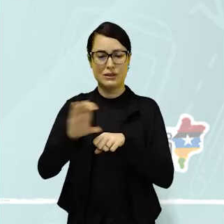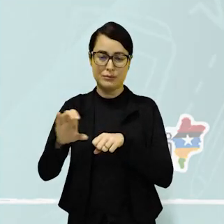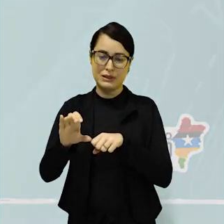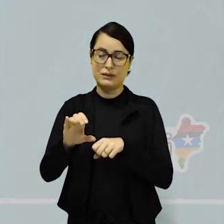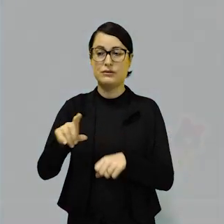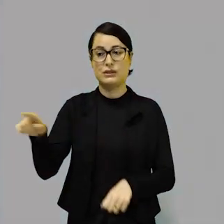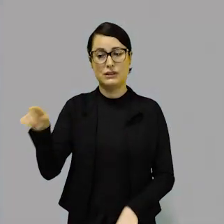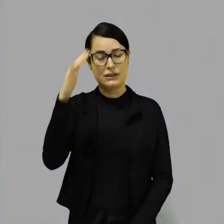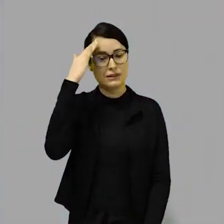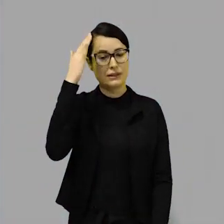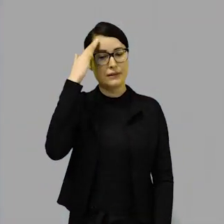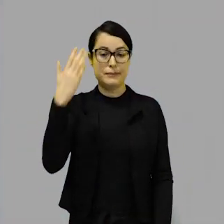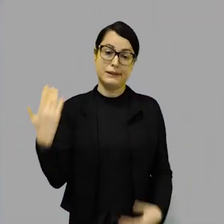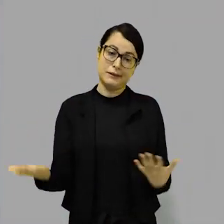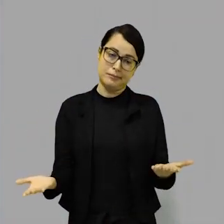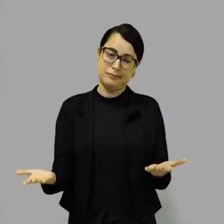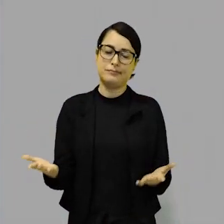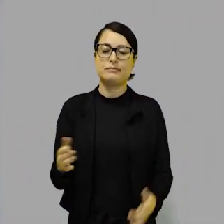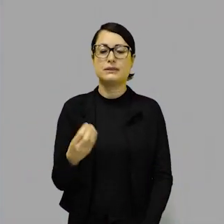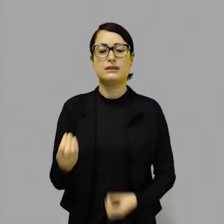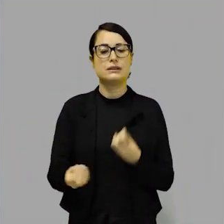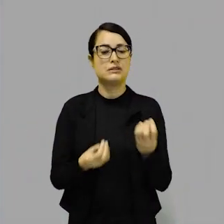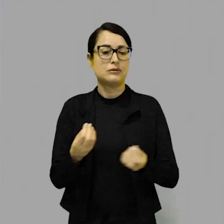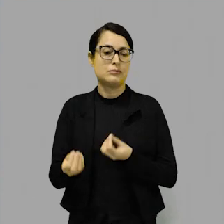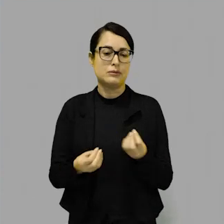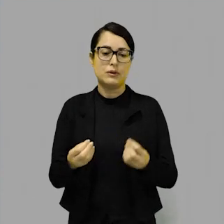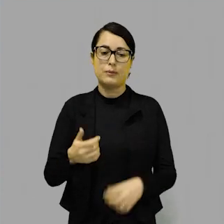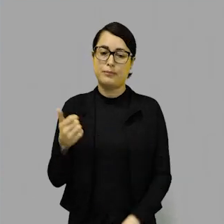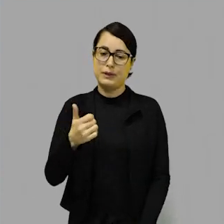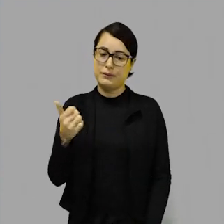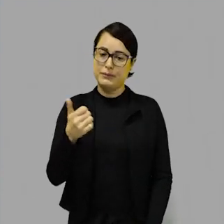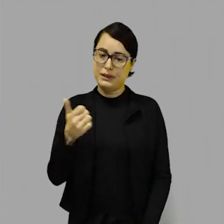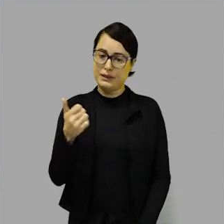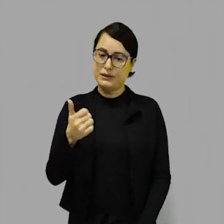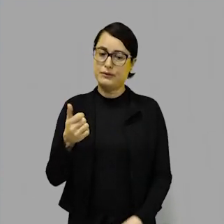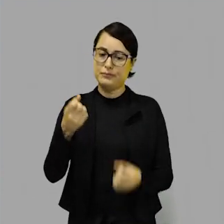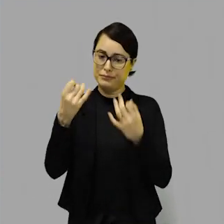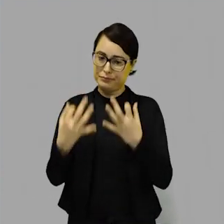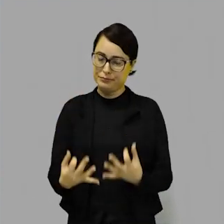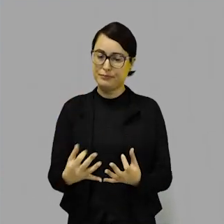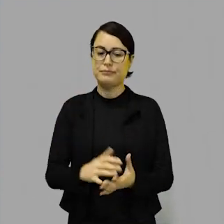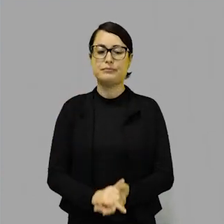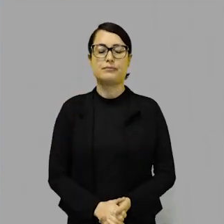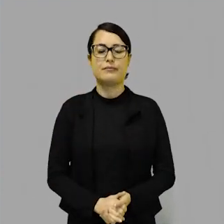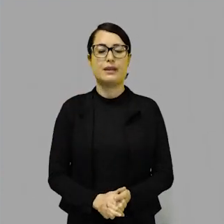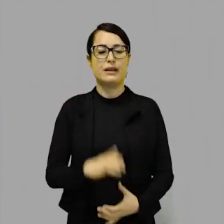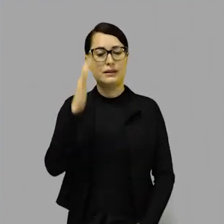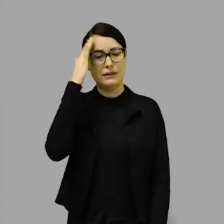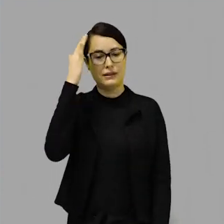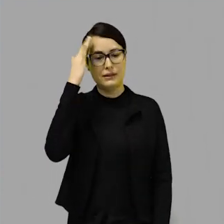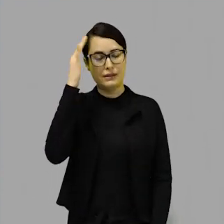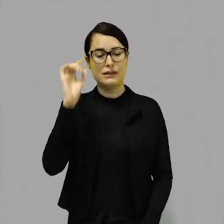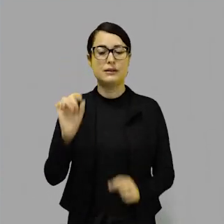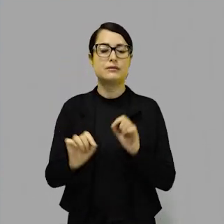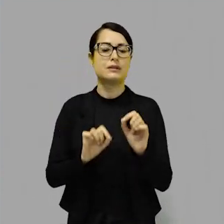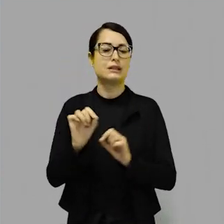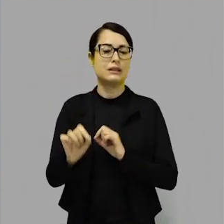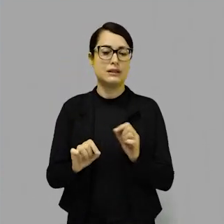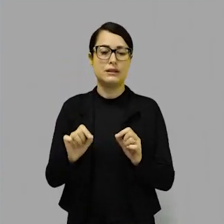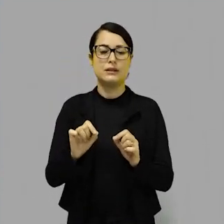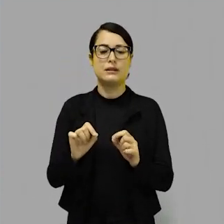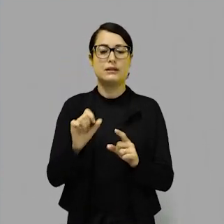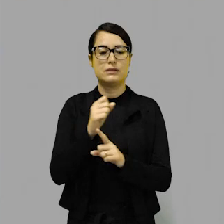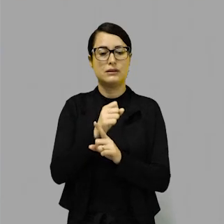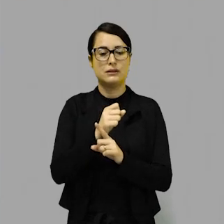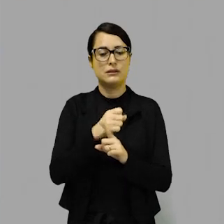saber, né? O que é sociologia contemporânea, vai ser o primeiro tópico da nossa aula. Vamos entender, afinal de contas, o que